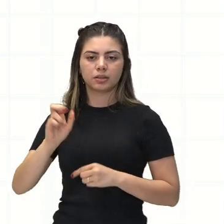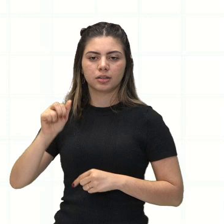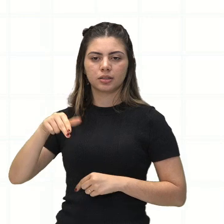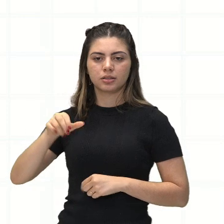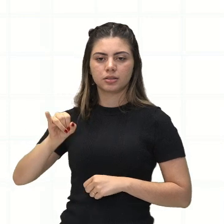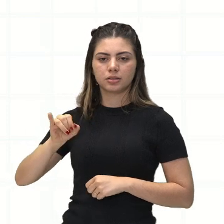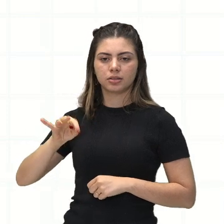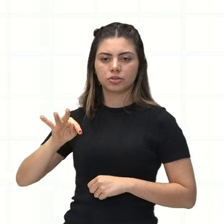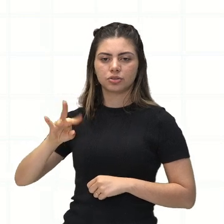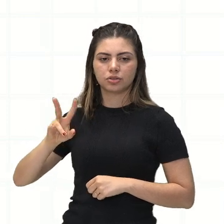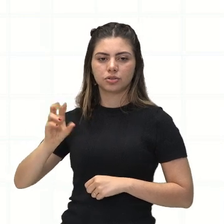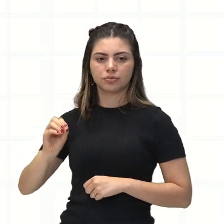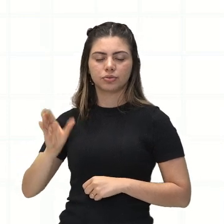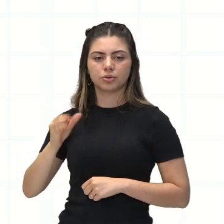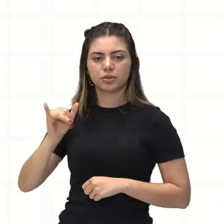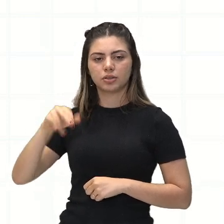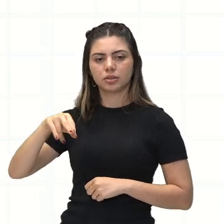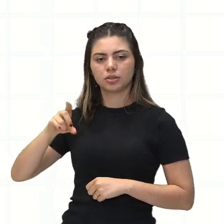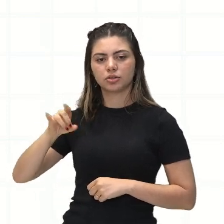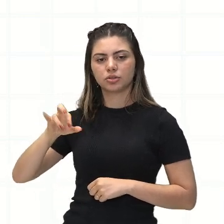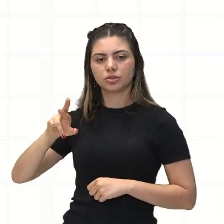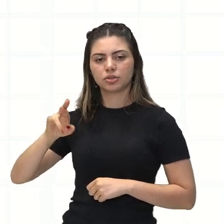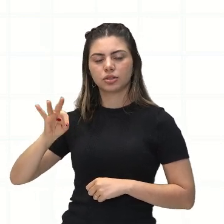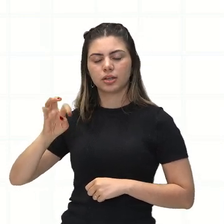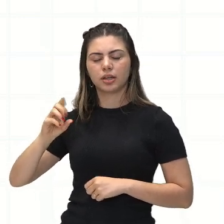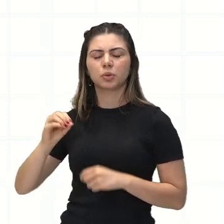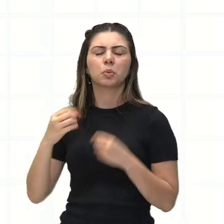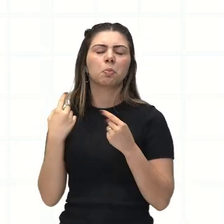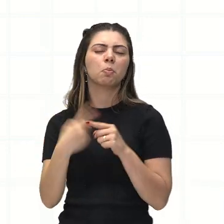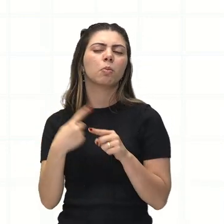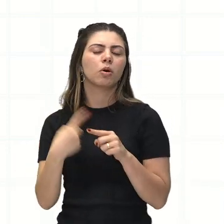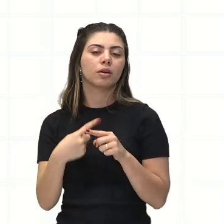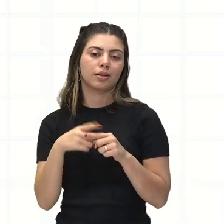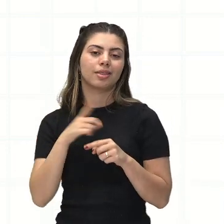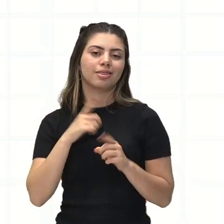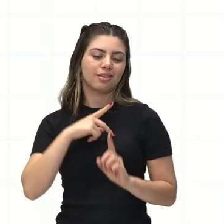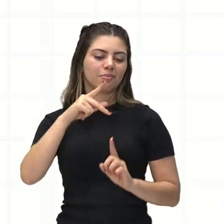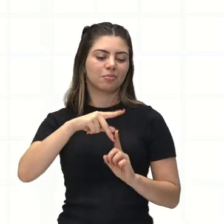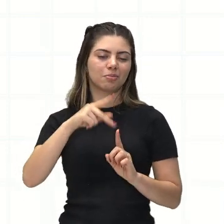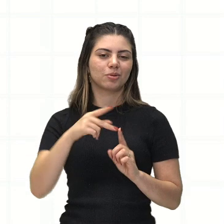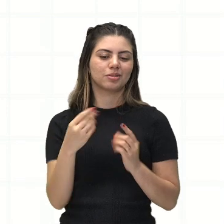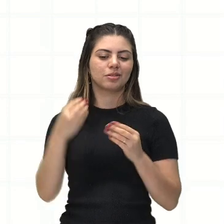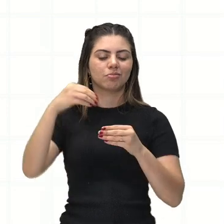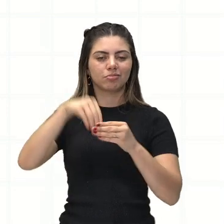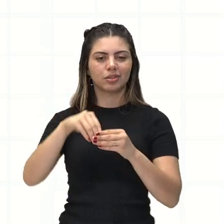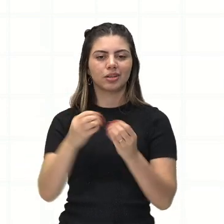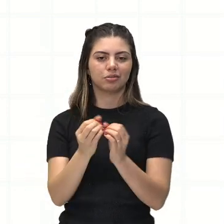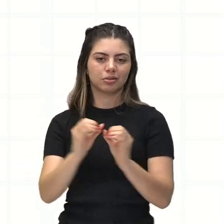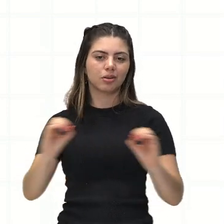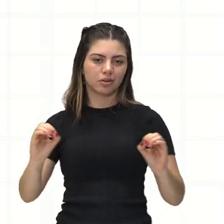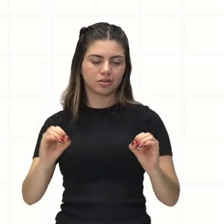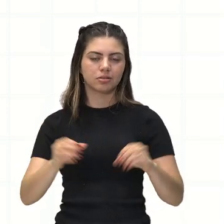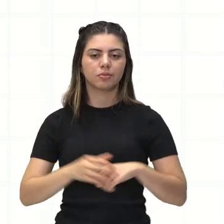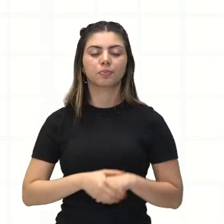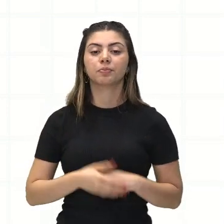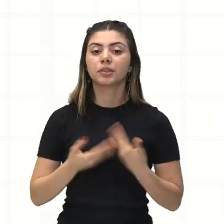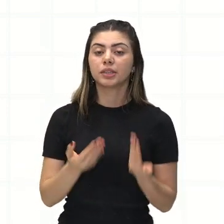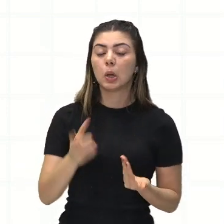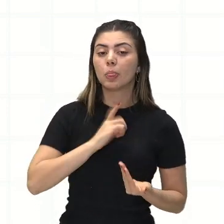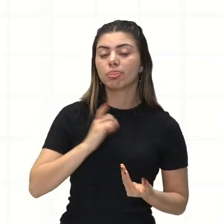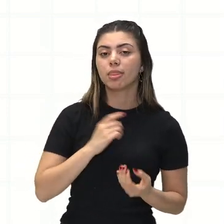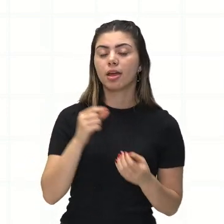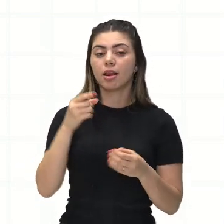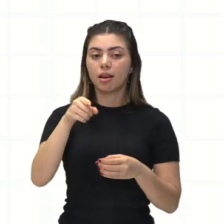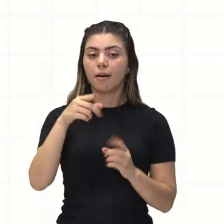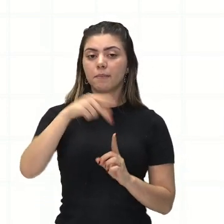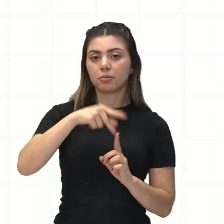quê? Porque recebe o auxílio de uma preposição. Então, se recebe o auxílio de uma preposição, eu